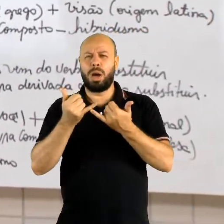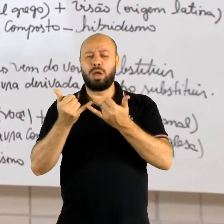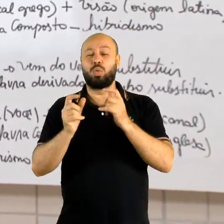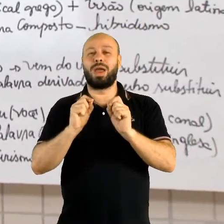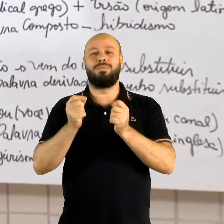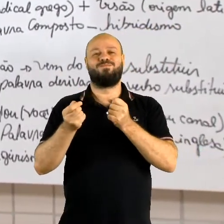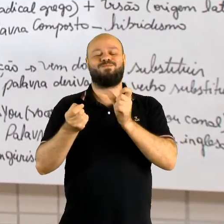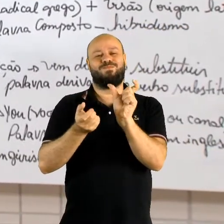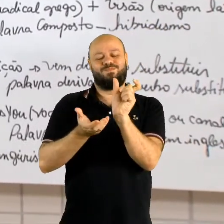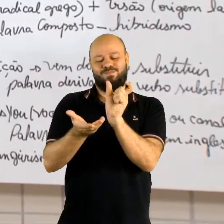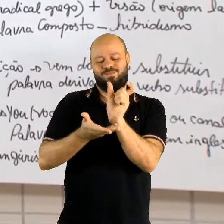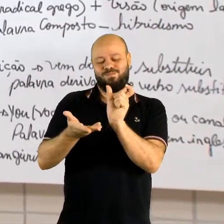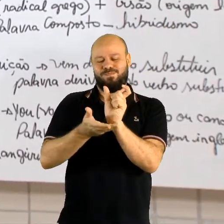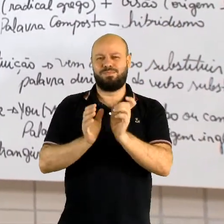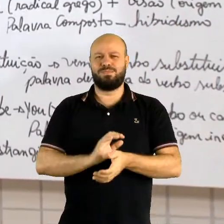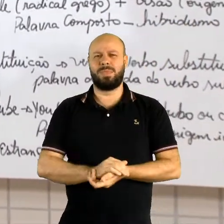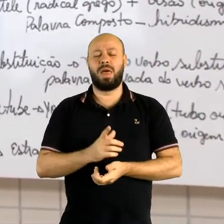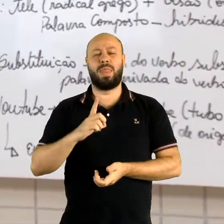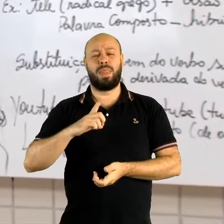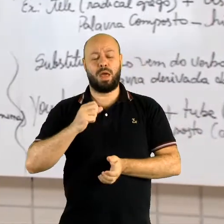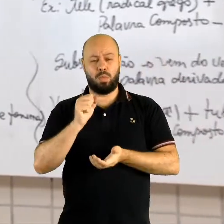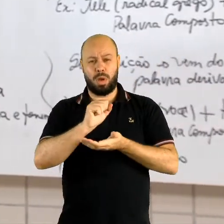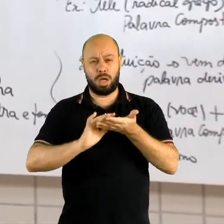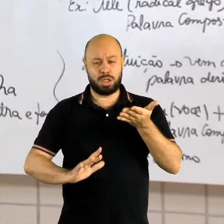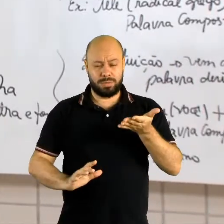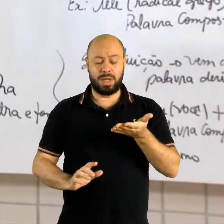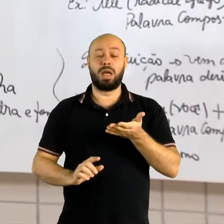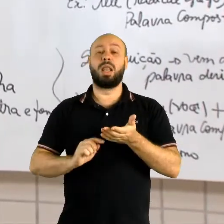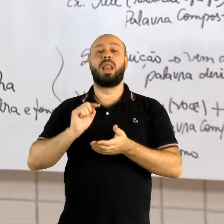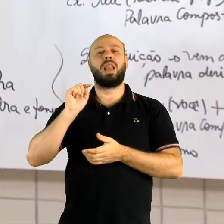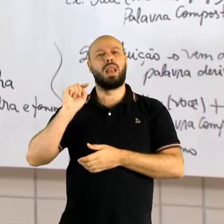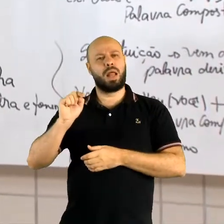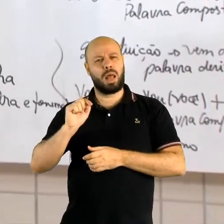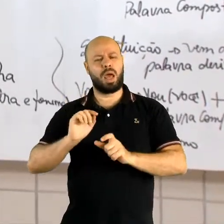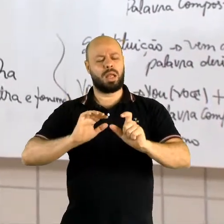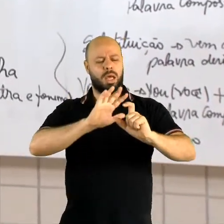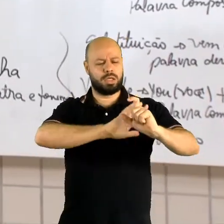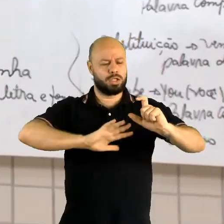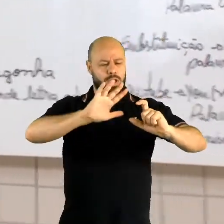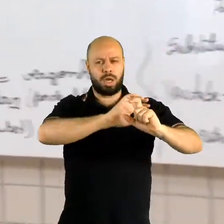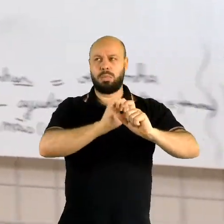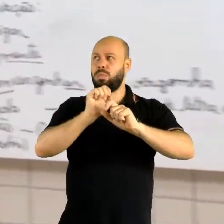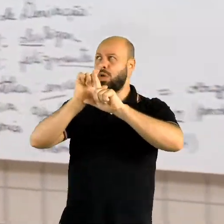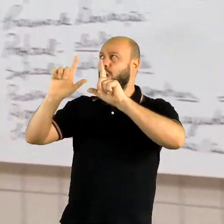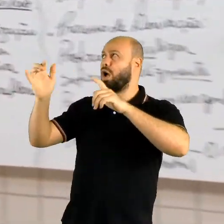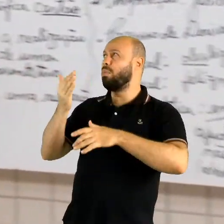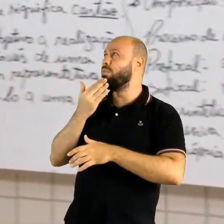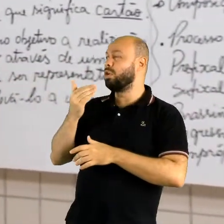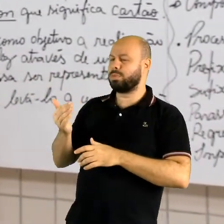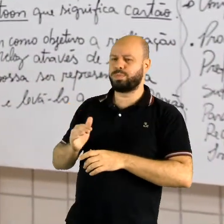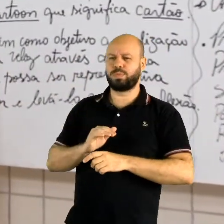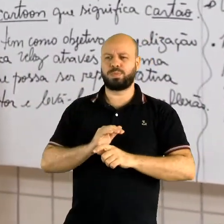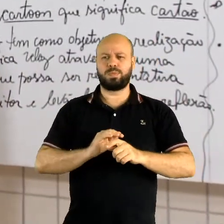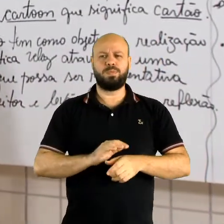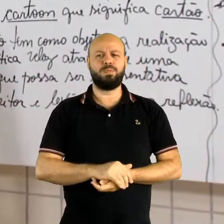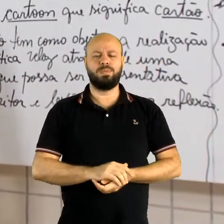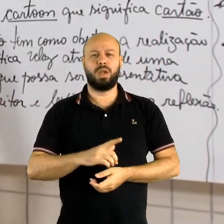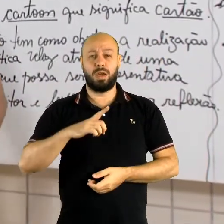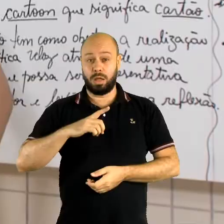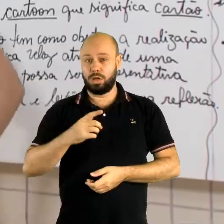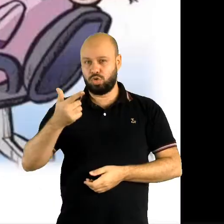também, que está na charge, aquela que nós estudamos. Por favor, coloque a charge novamente aqui na tela, por favor. Tem